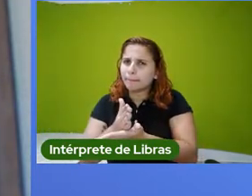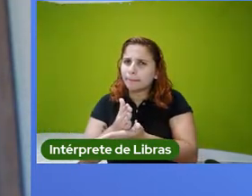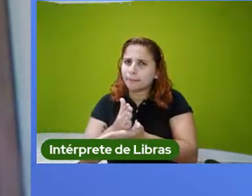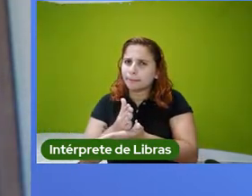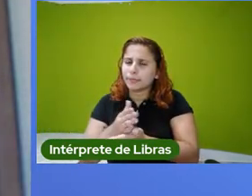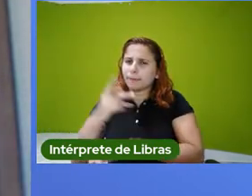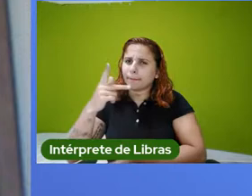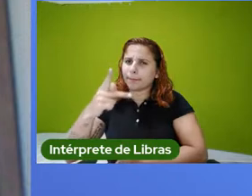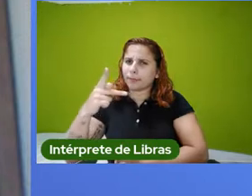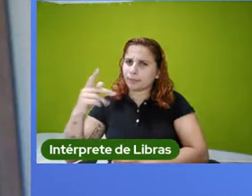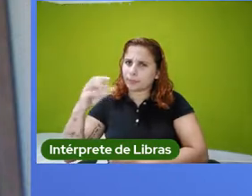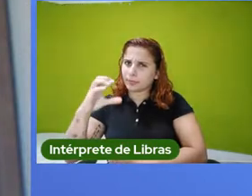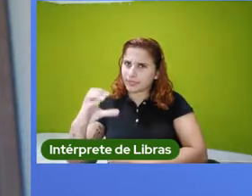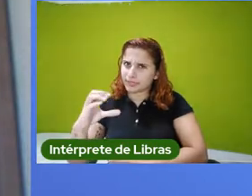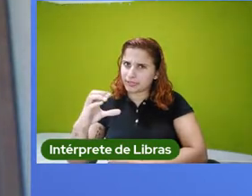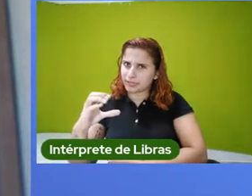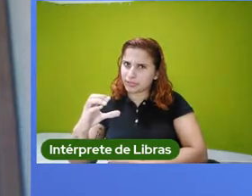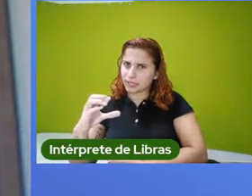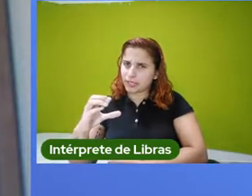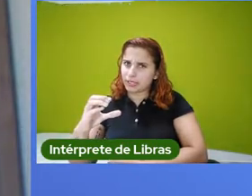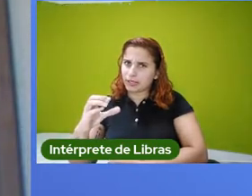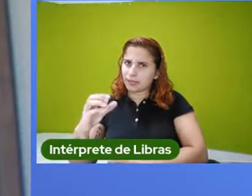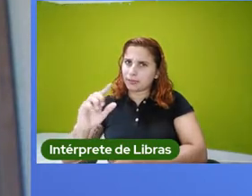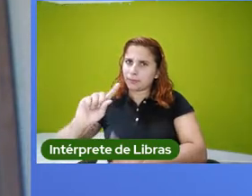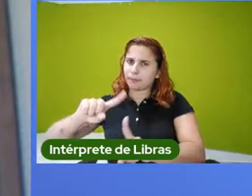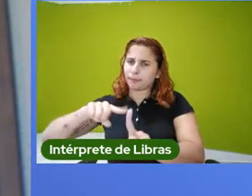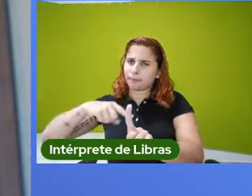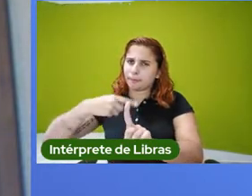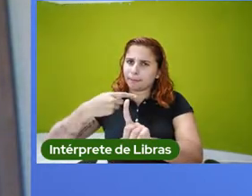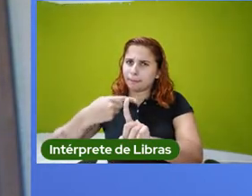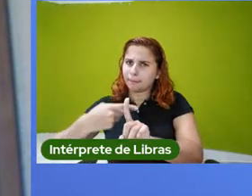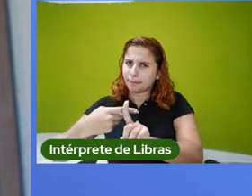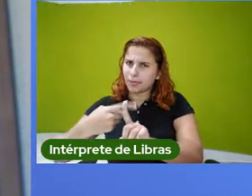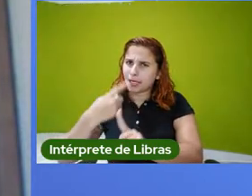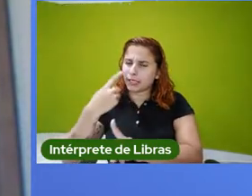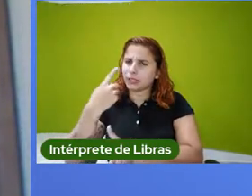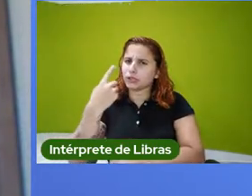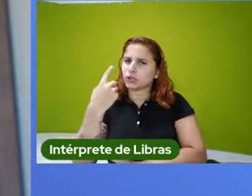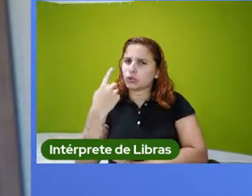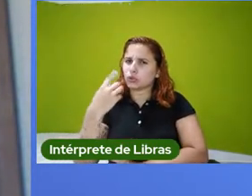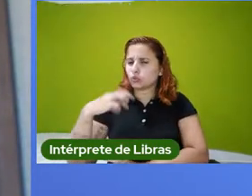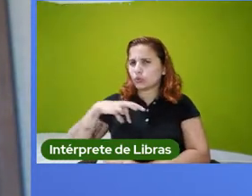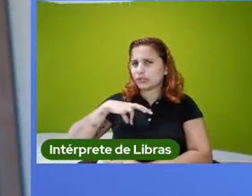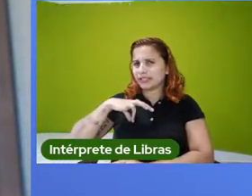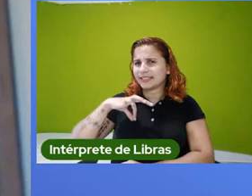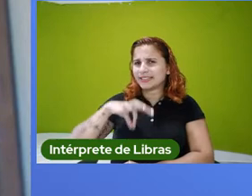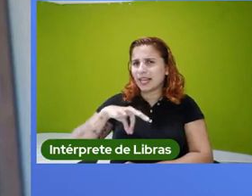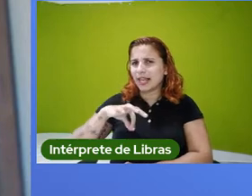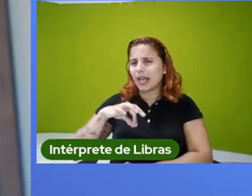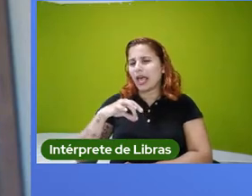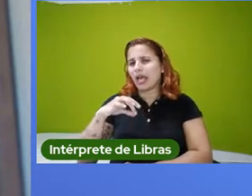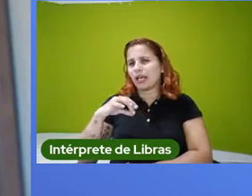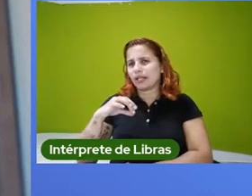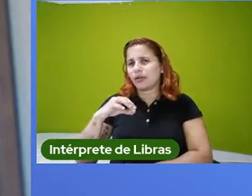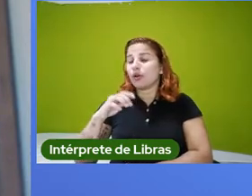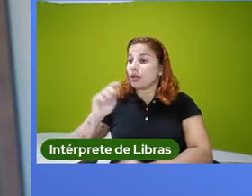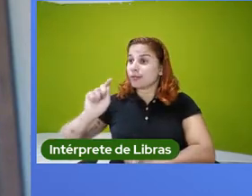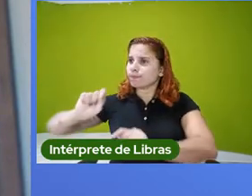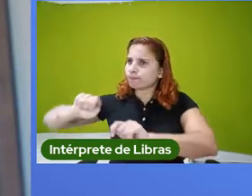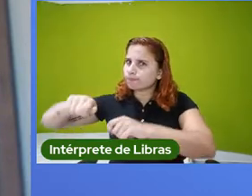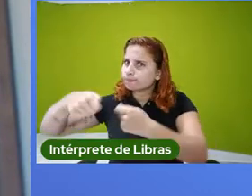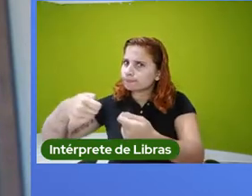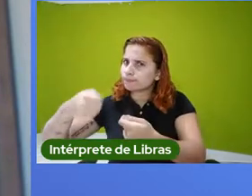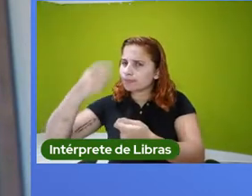BPC, ou seja, meio salário mínimo, mais o salário que ela vai receber no mercado de trabalho. Isso como uma forma de incentivar aí